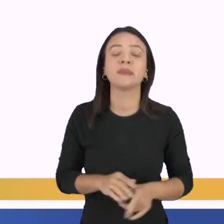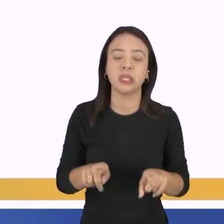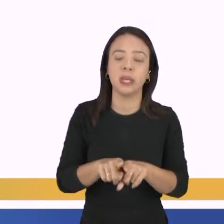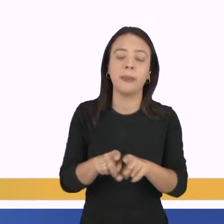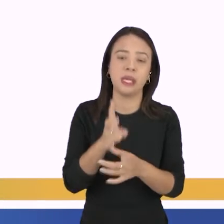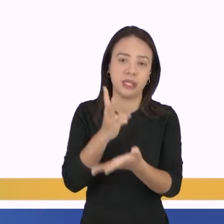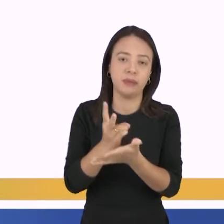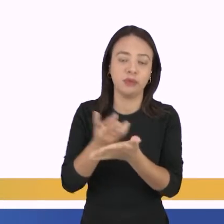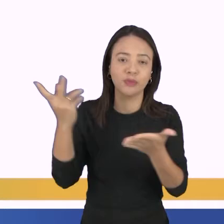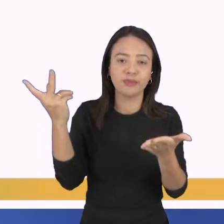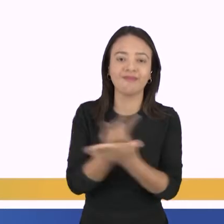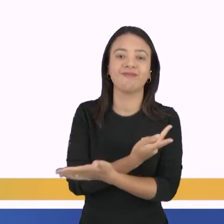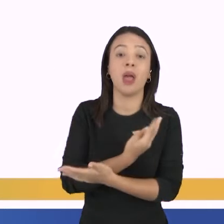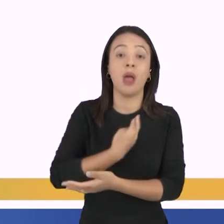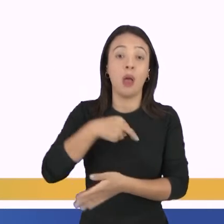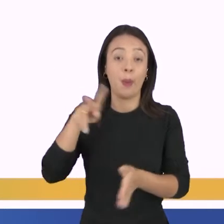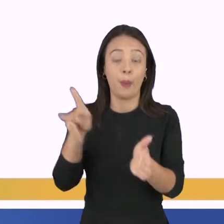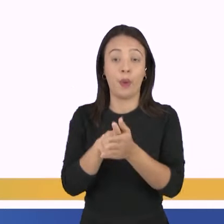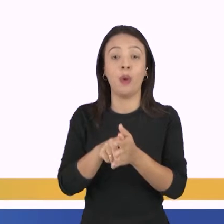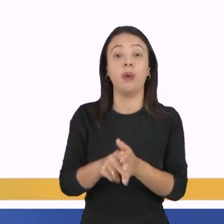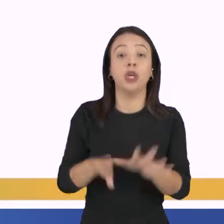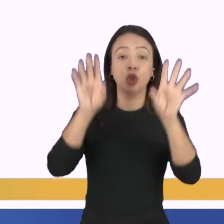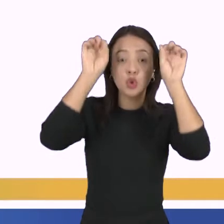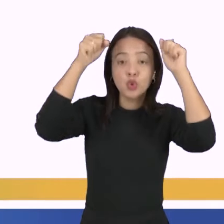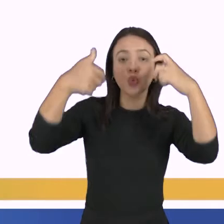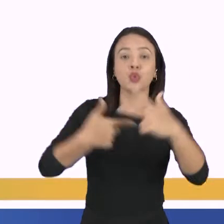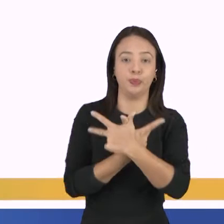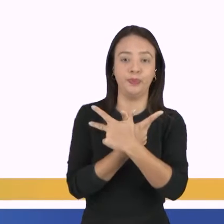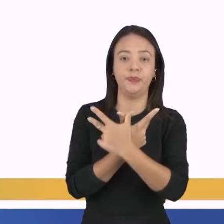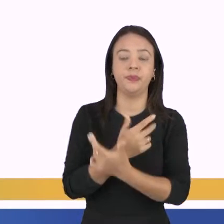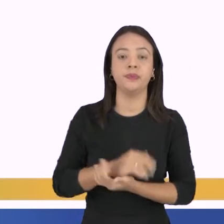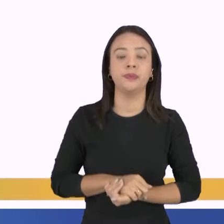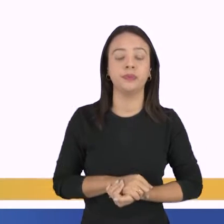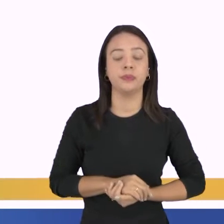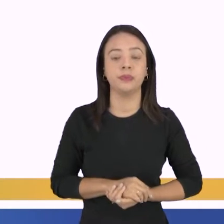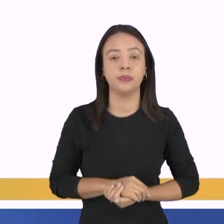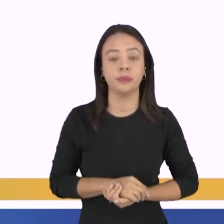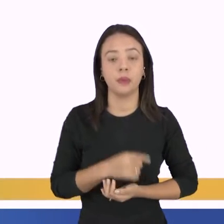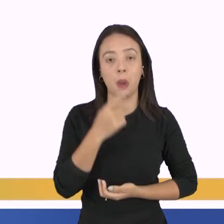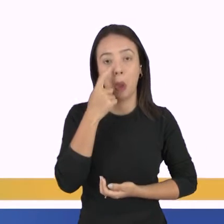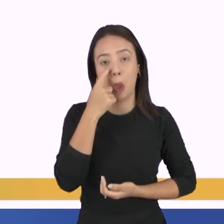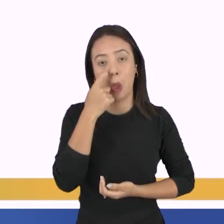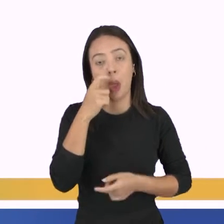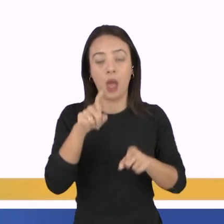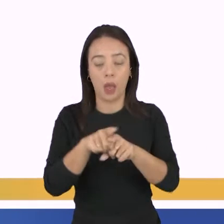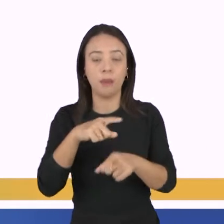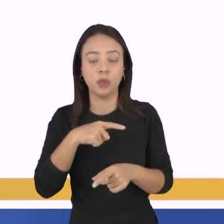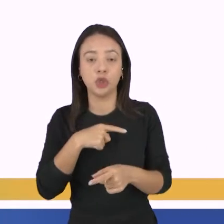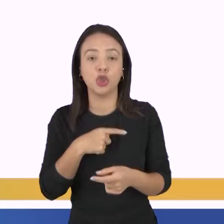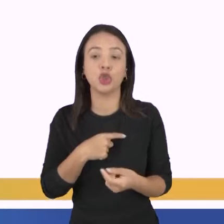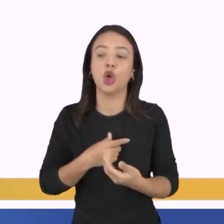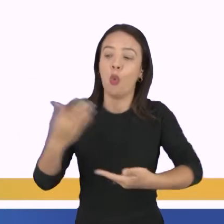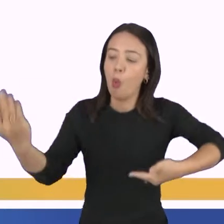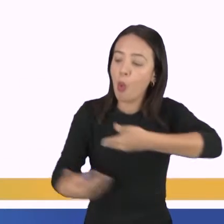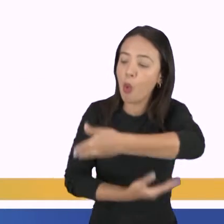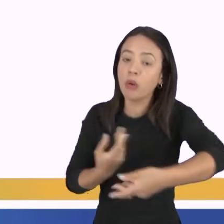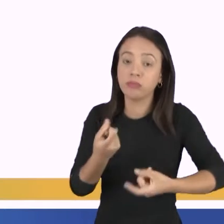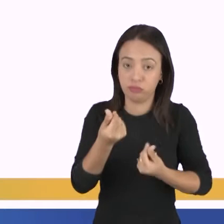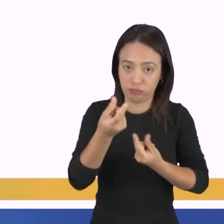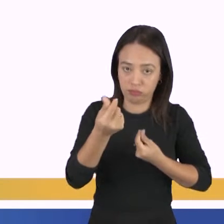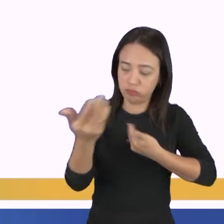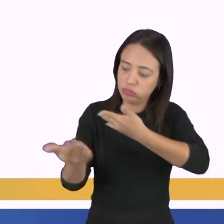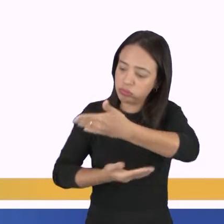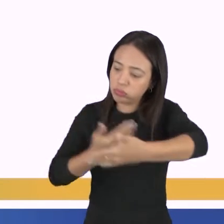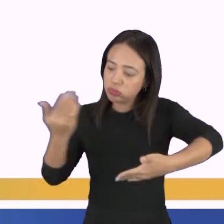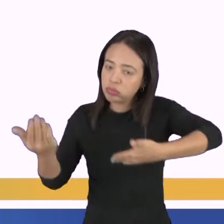Da religiosidade maia. Também eles realizavam um comércio de trocas, né? Entre